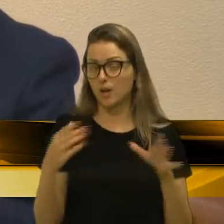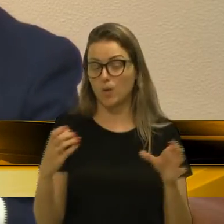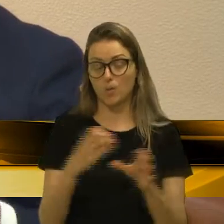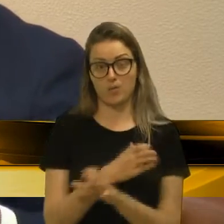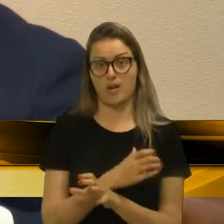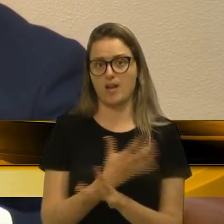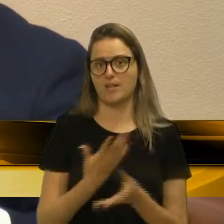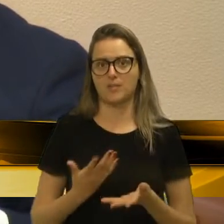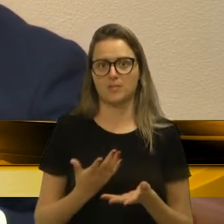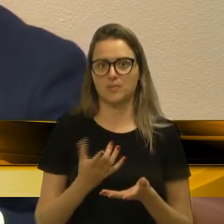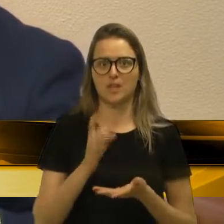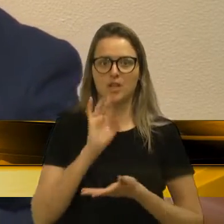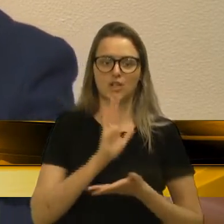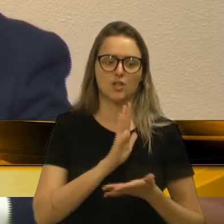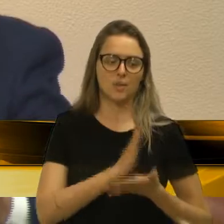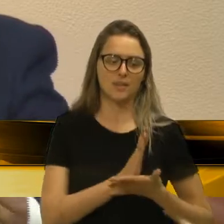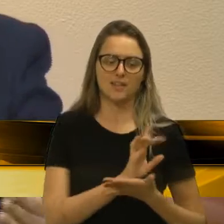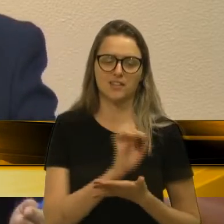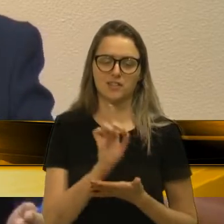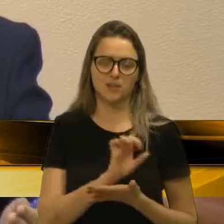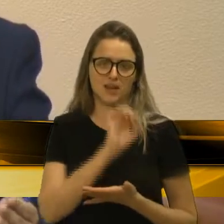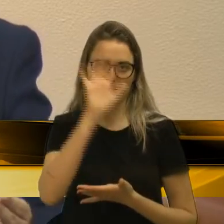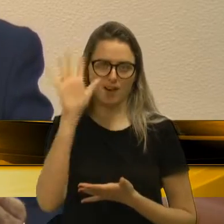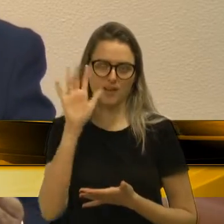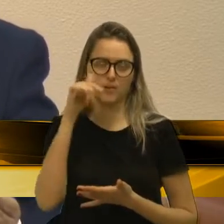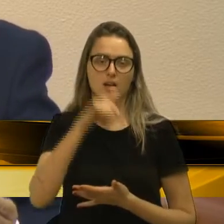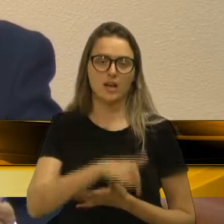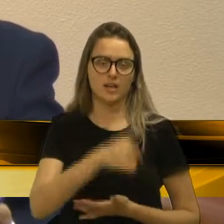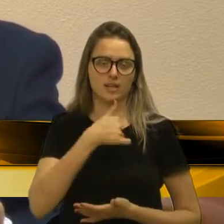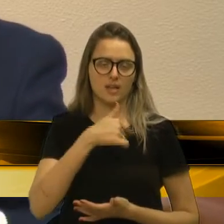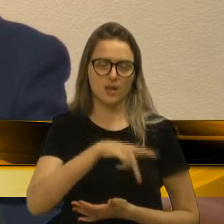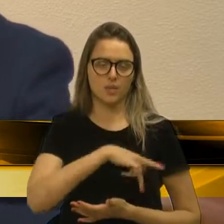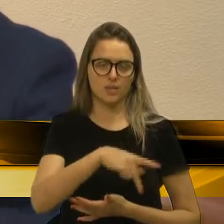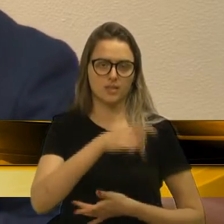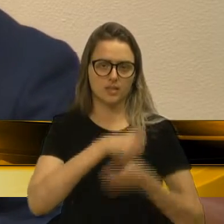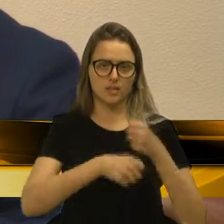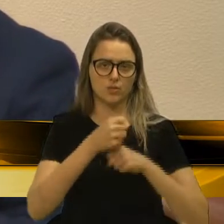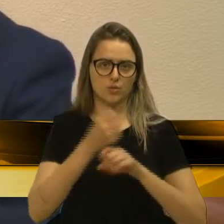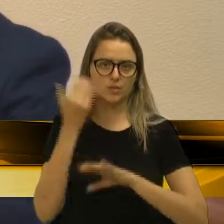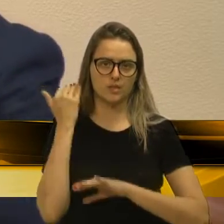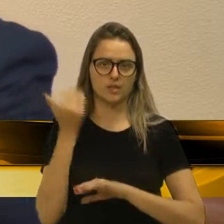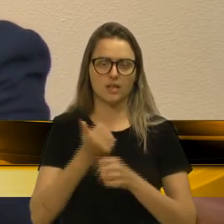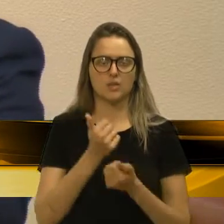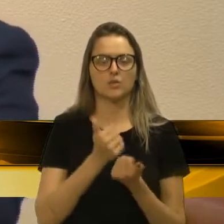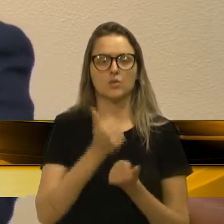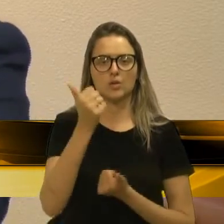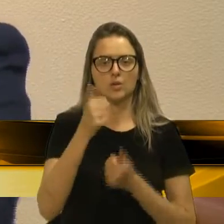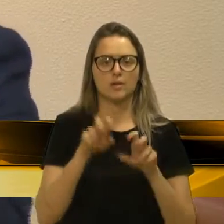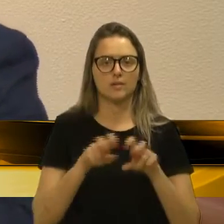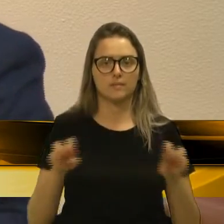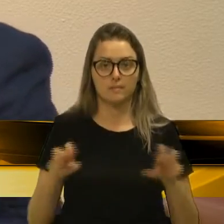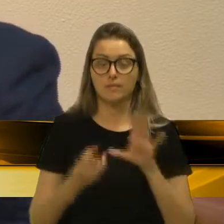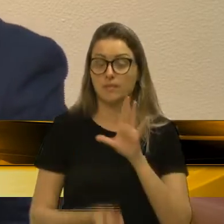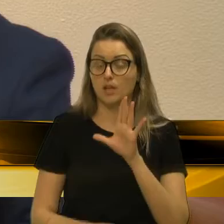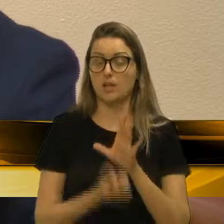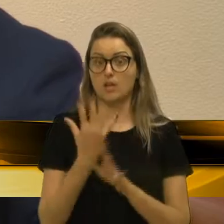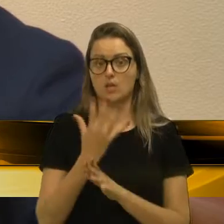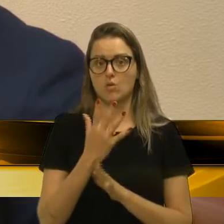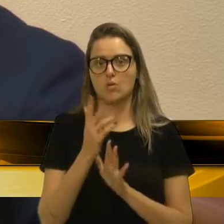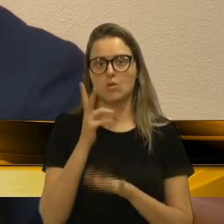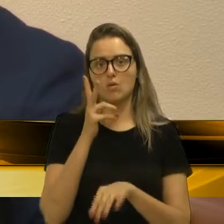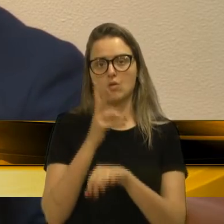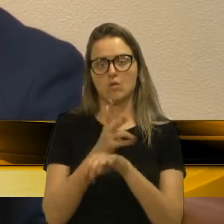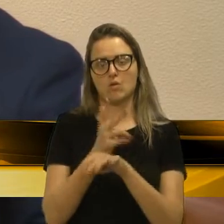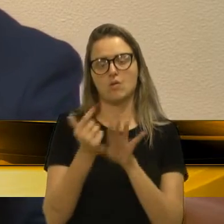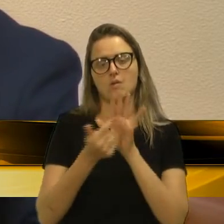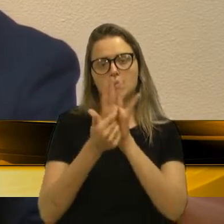Transparência pela metade não é transparência. O ano passado, aqui na presidência da Casa, a mesa diretora instituiu aqui a transmissão de licitações